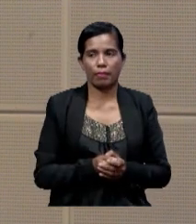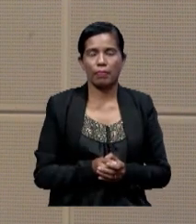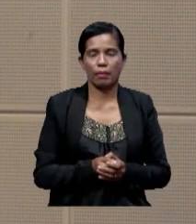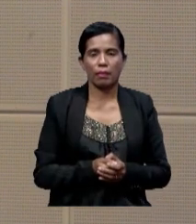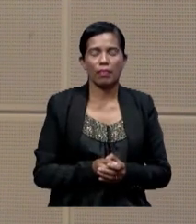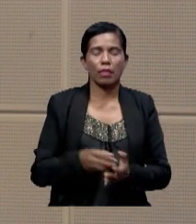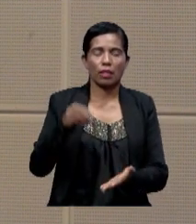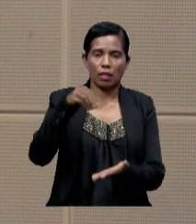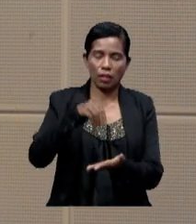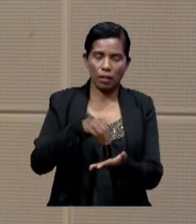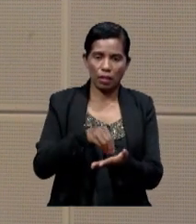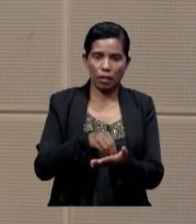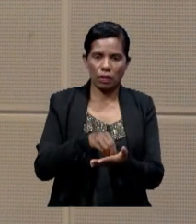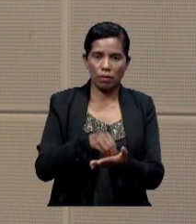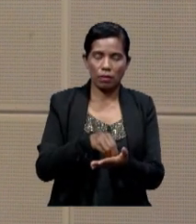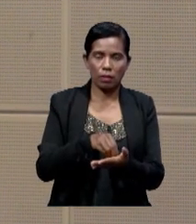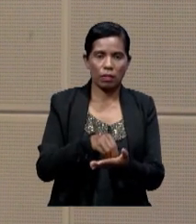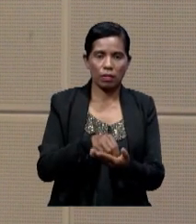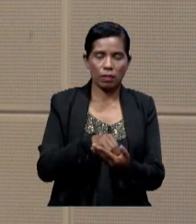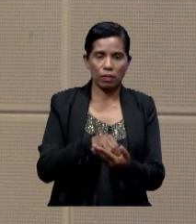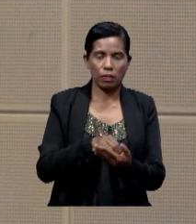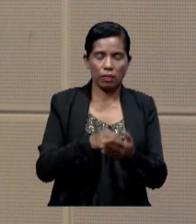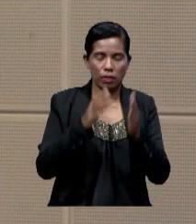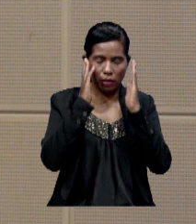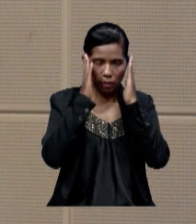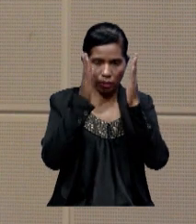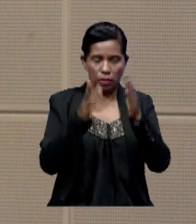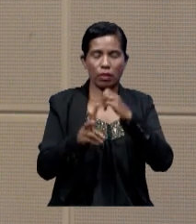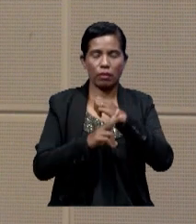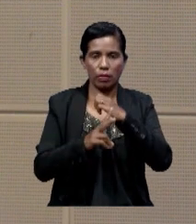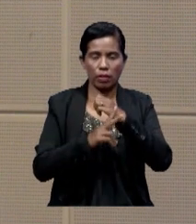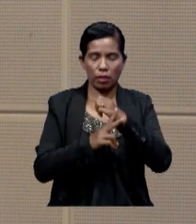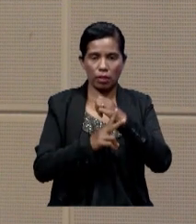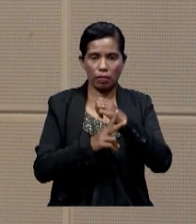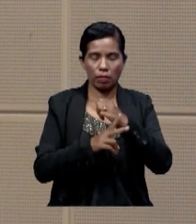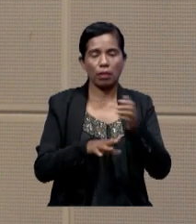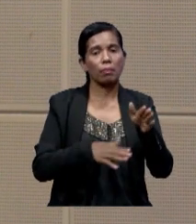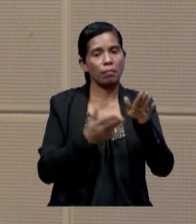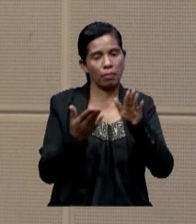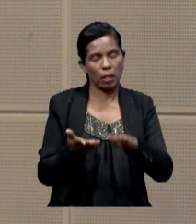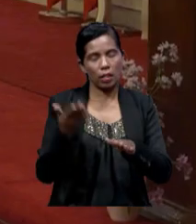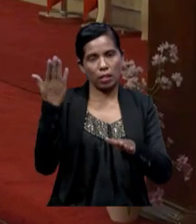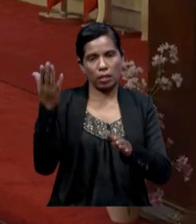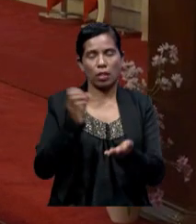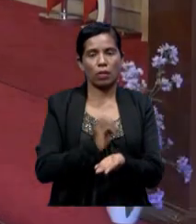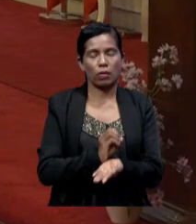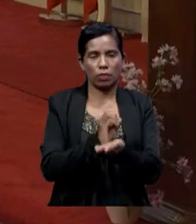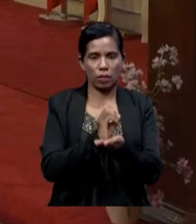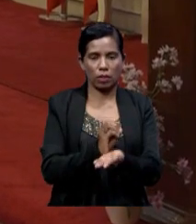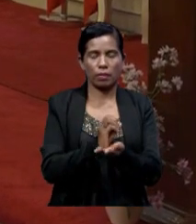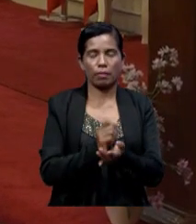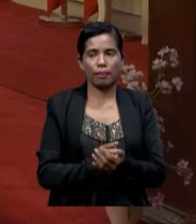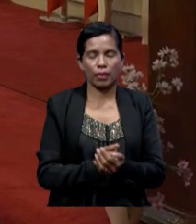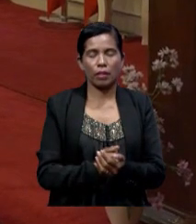Tau Neon, ba vítima serné, acidente mortal e Ecusi. Representante